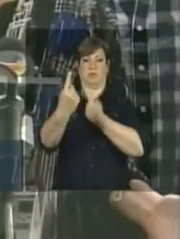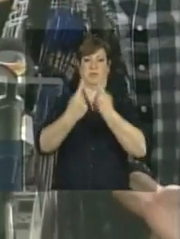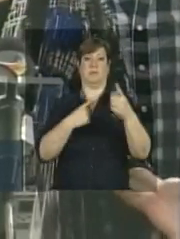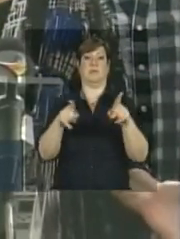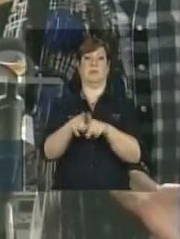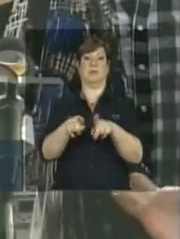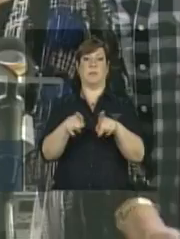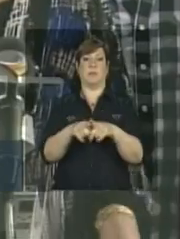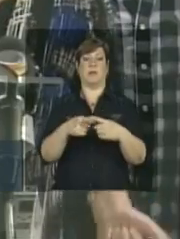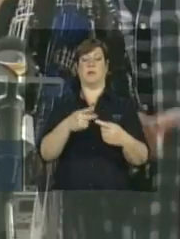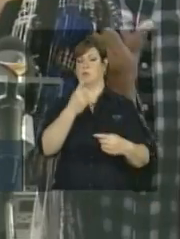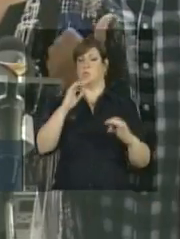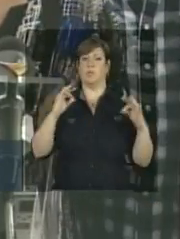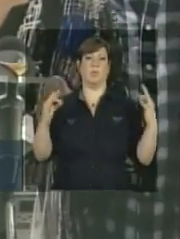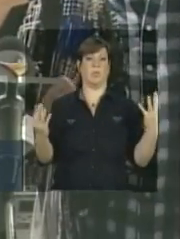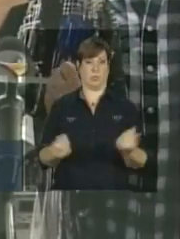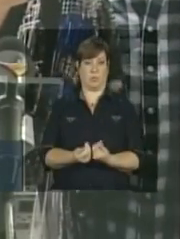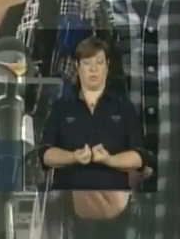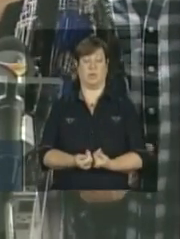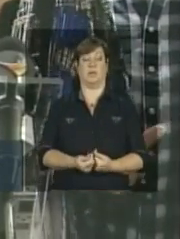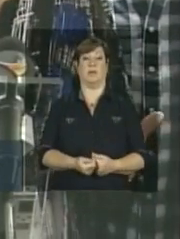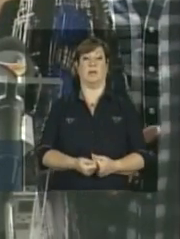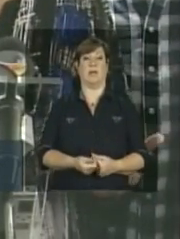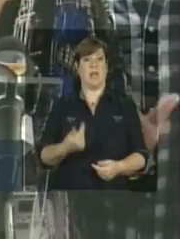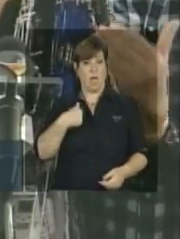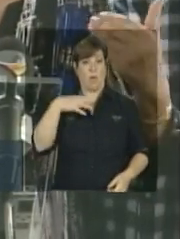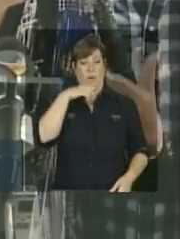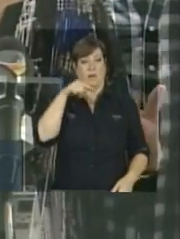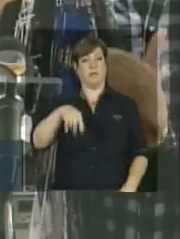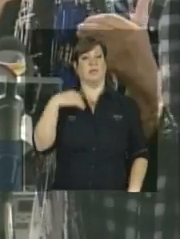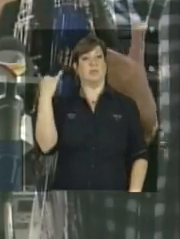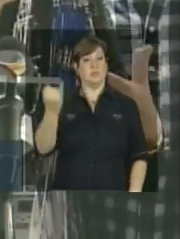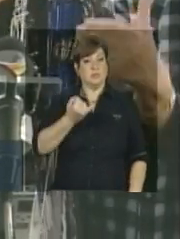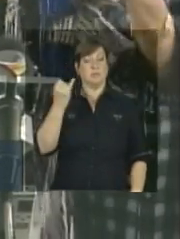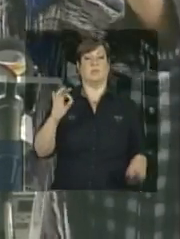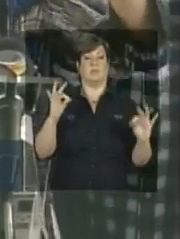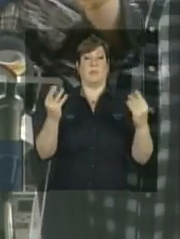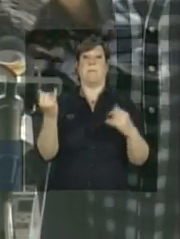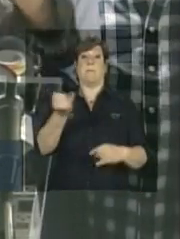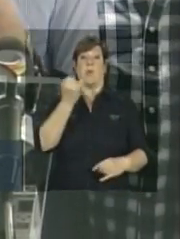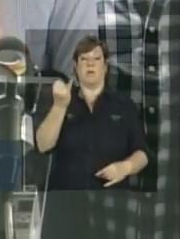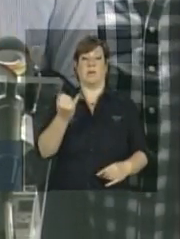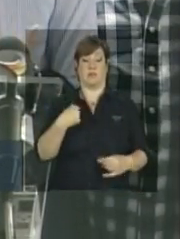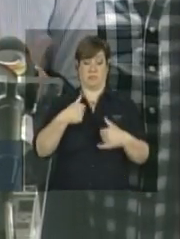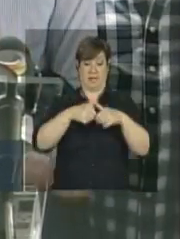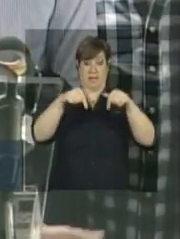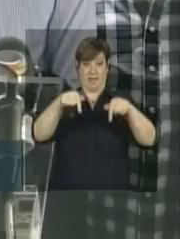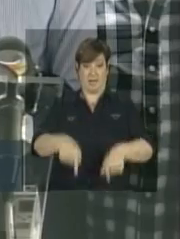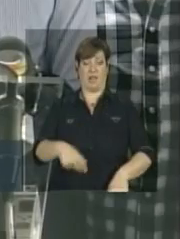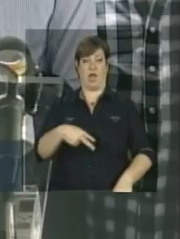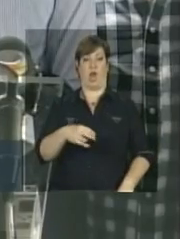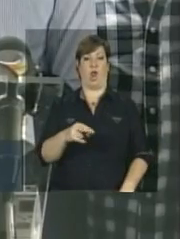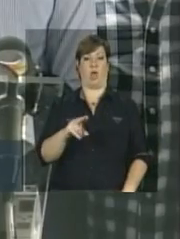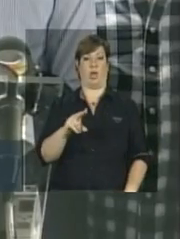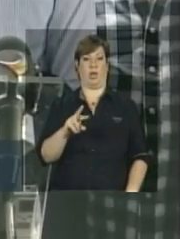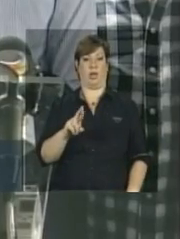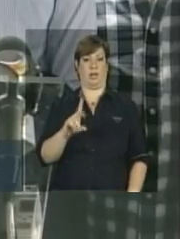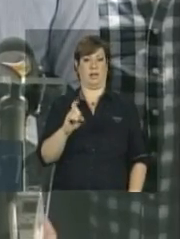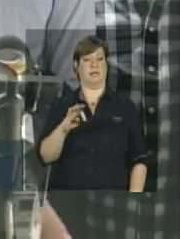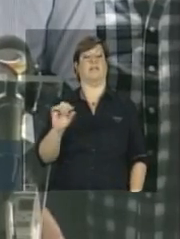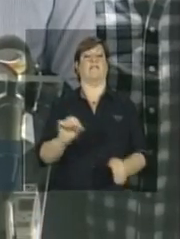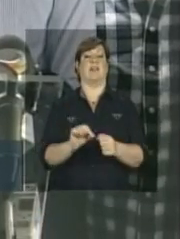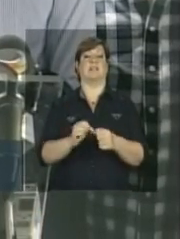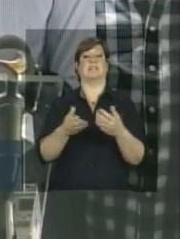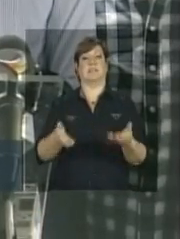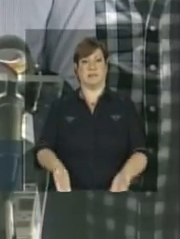para os transeuntes. Isso tudo eu acho que é uma coisa importante, eu estar aqui no Nordeste fazendo isso.